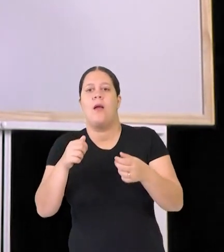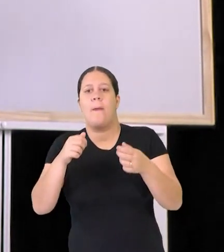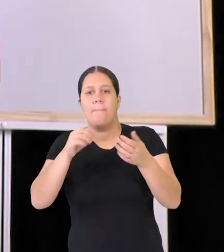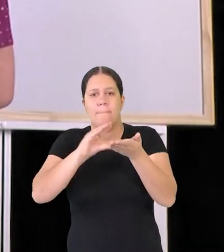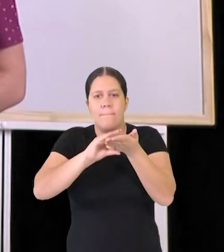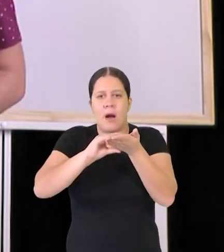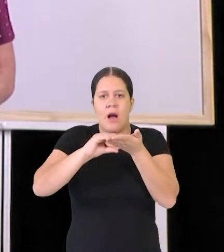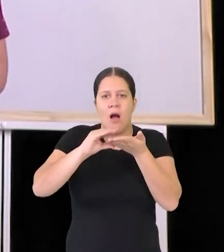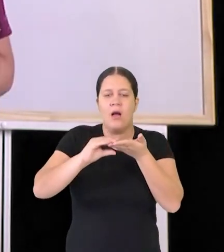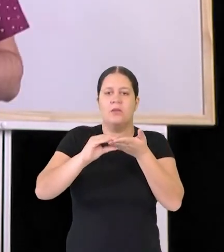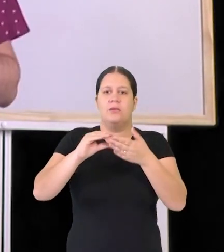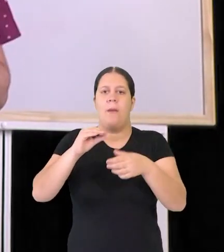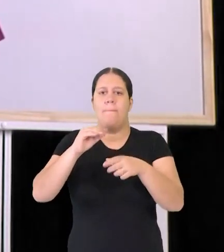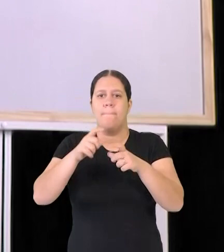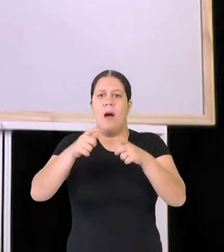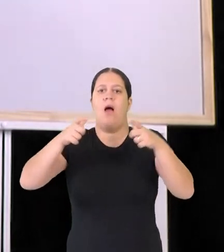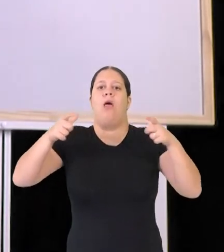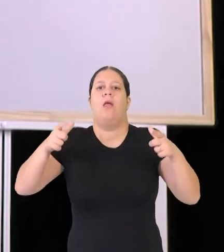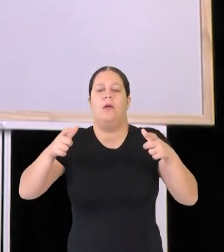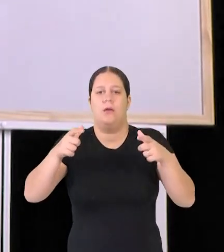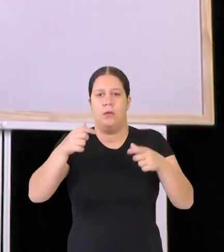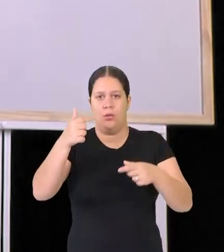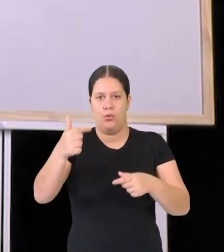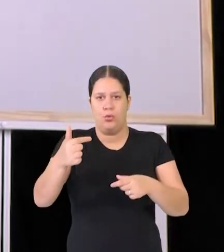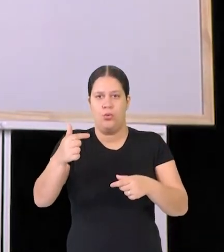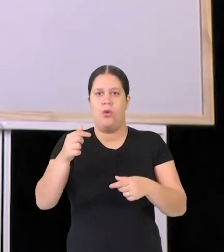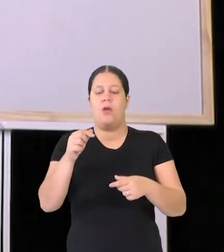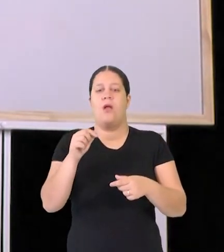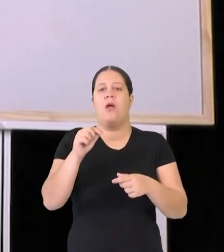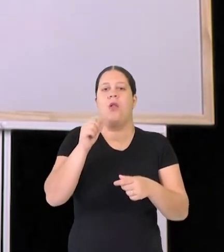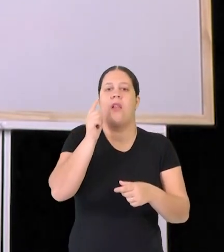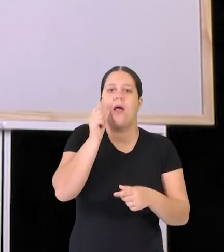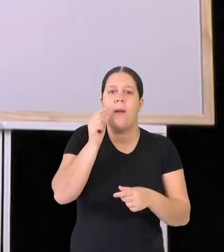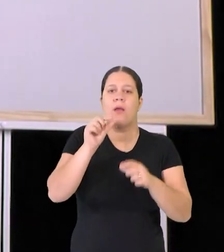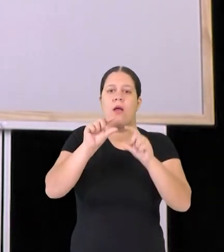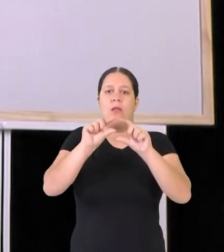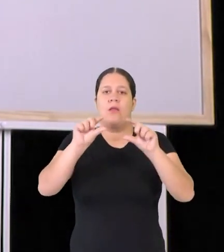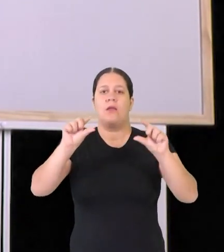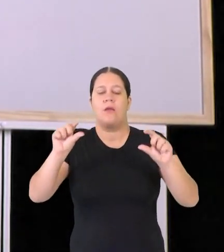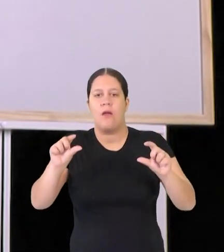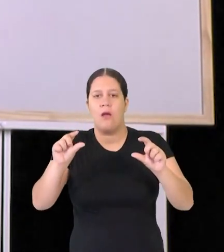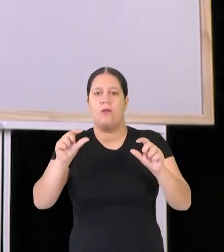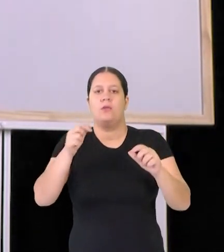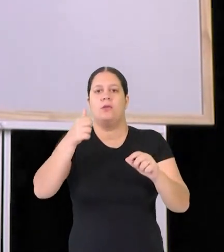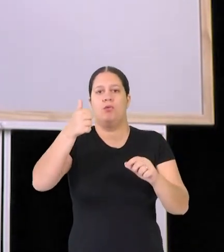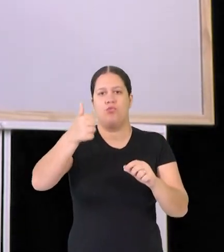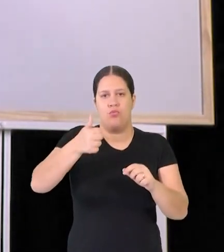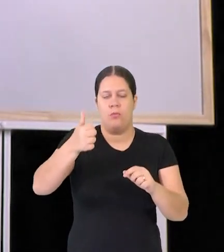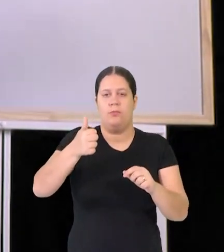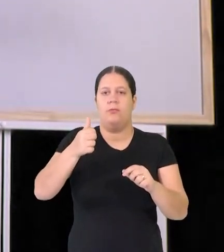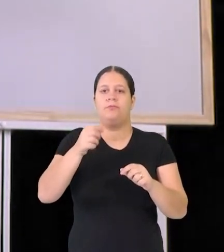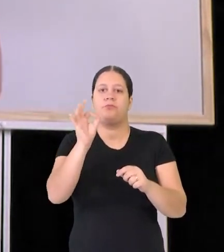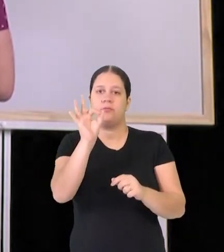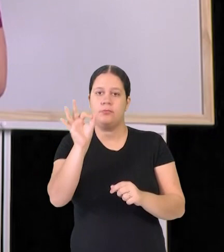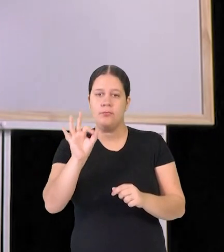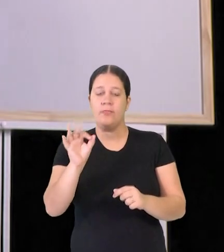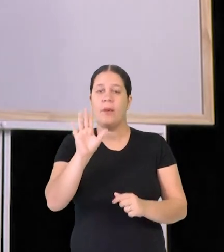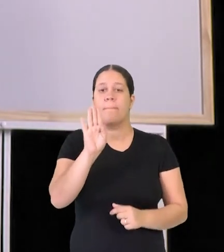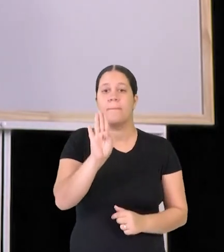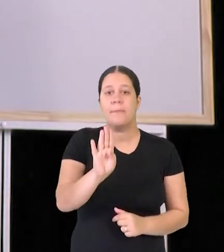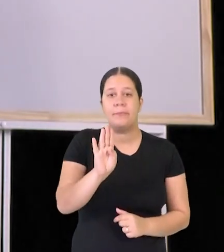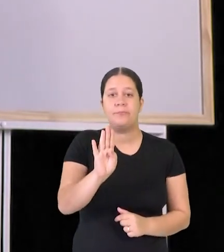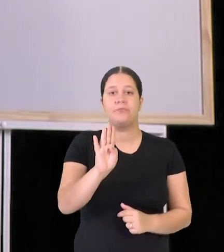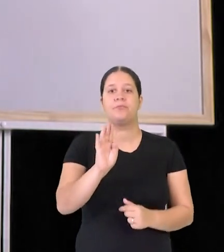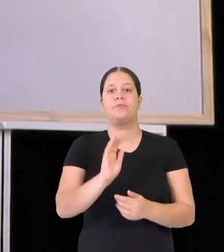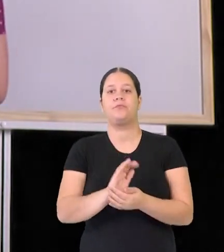maior que em 2. Veja, o lápis só está em pé ou deitado. Tem como essa massa ser alterada? Jamais. Letra